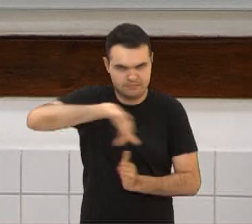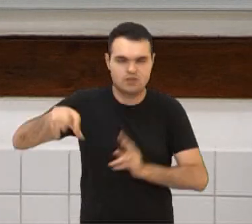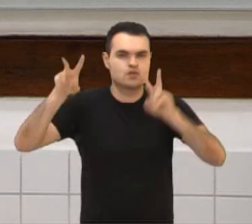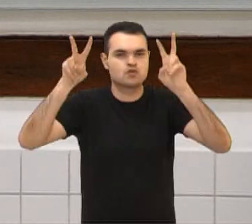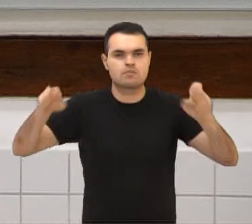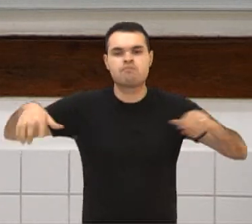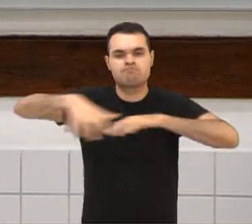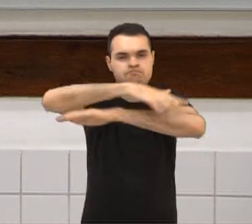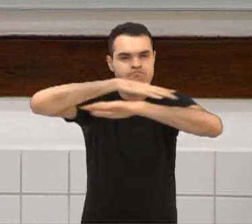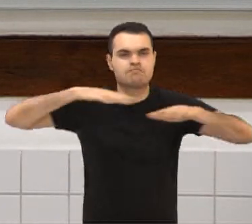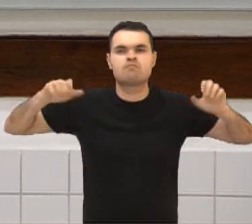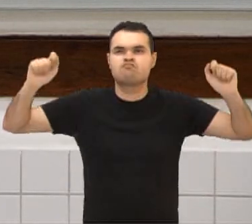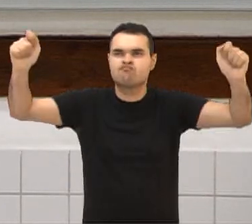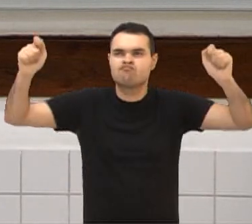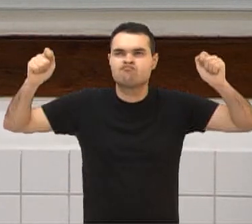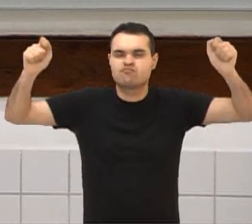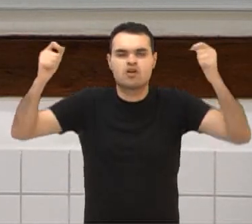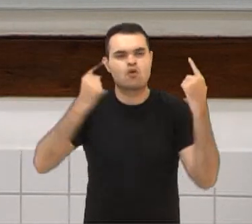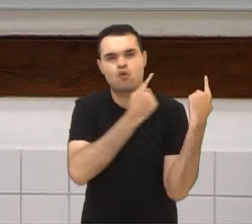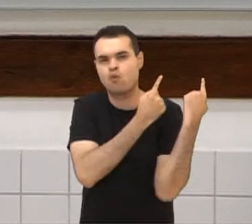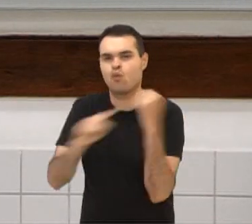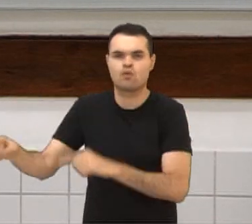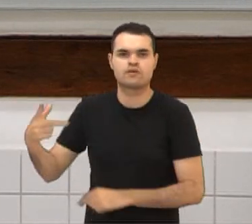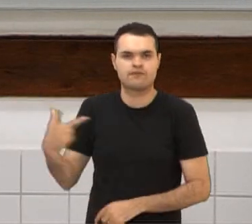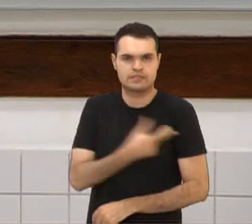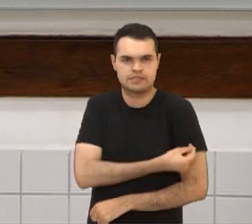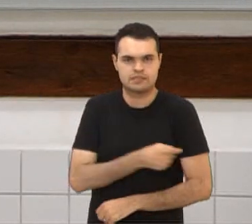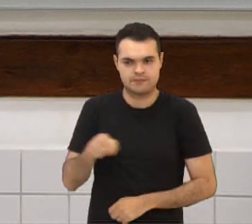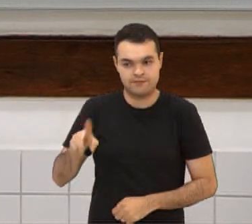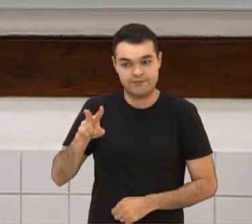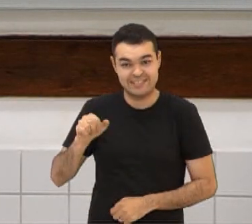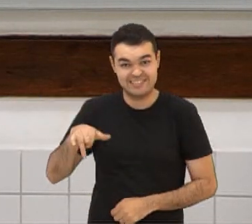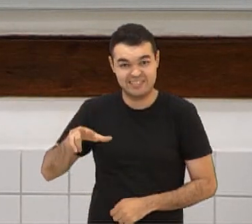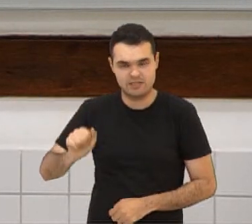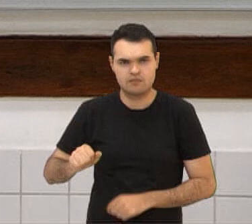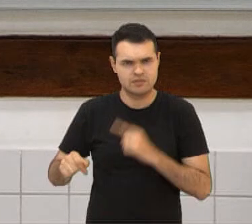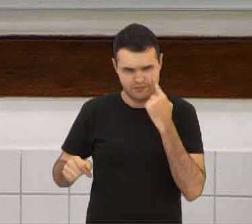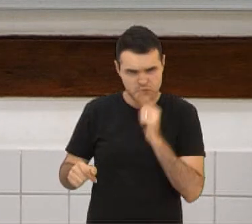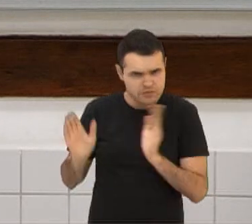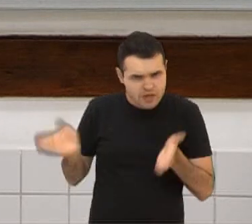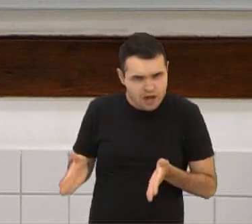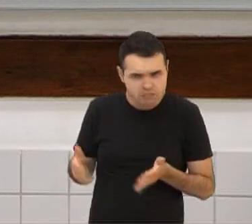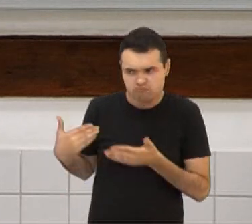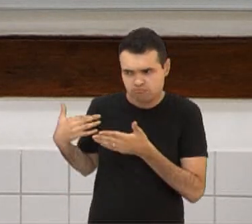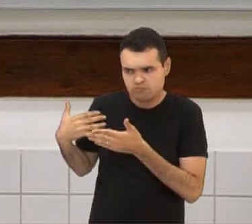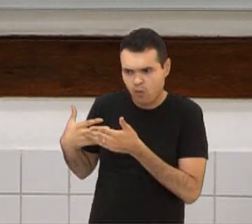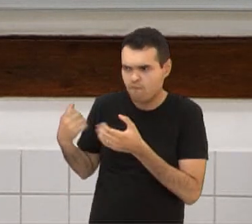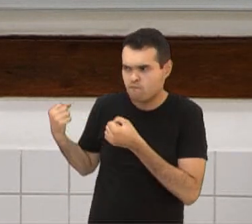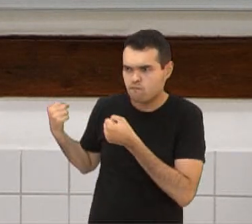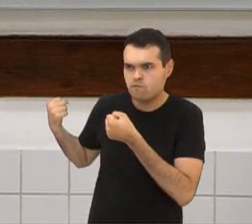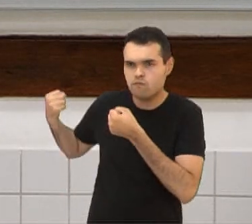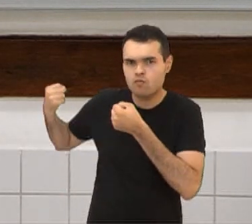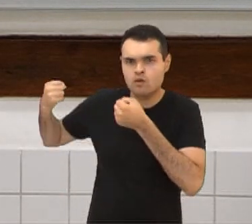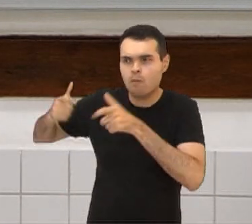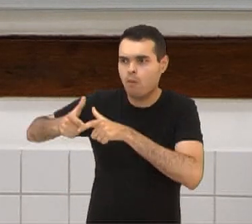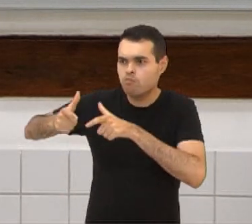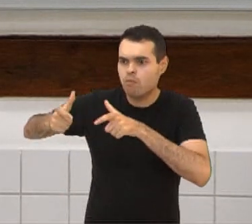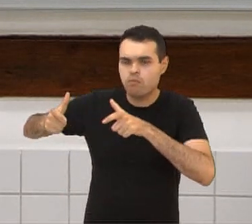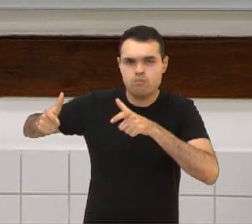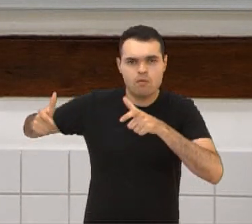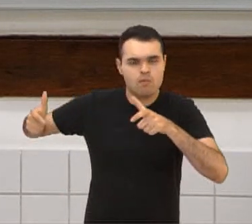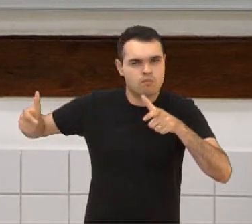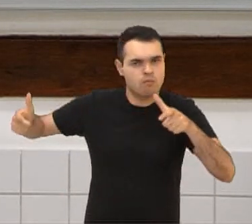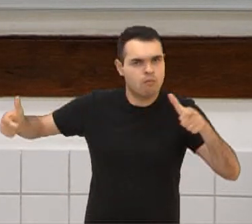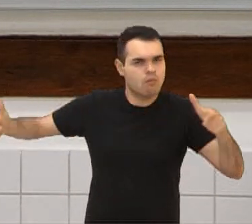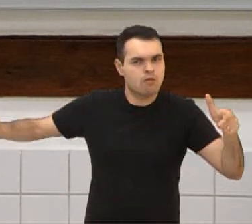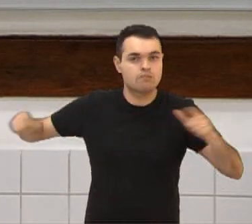respeito do movimento anti-vacina. Você já ouviu falar disso? Então, esse movimento é um movimento que vem ganhando força, principalmente nos últimos anos,